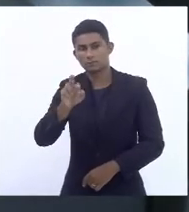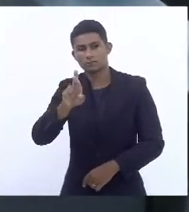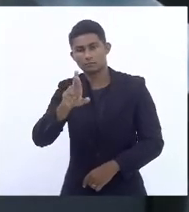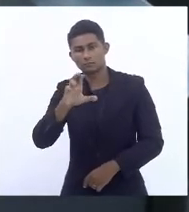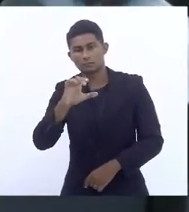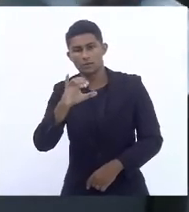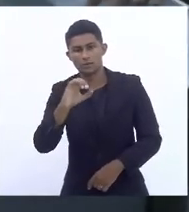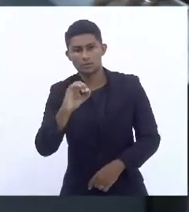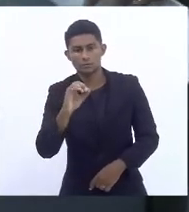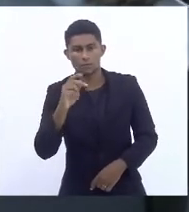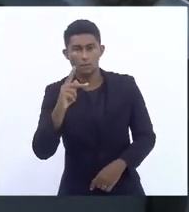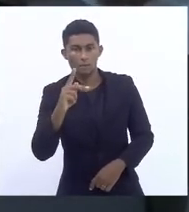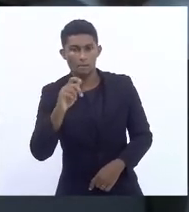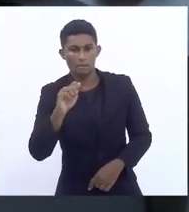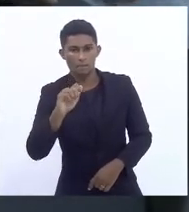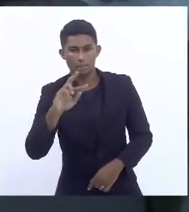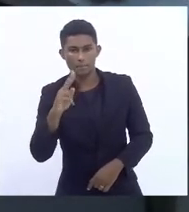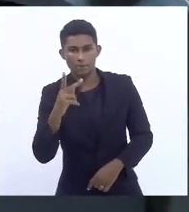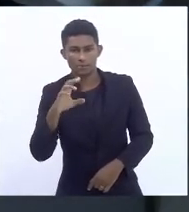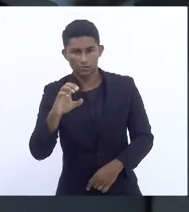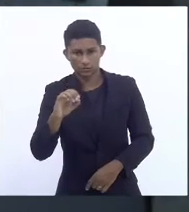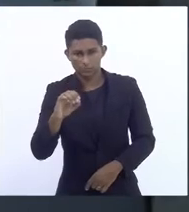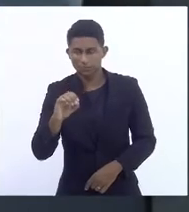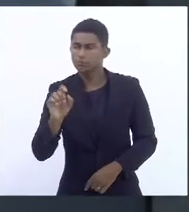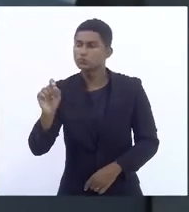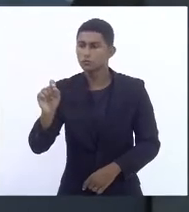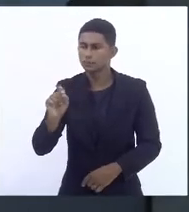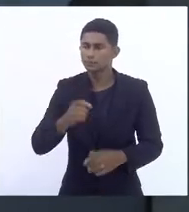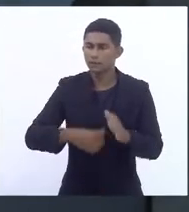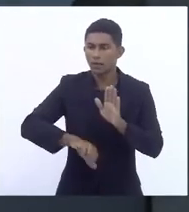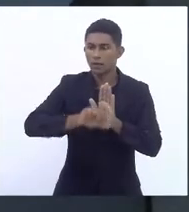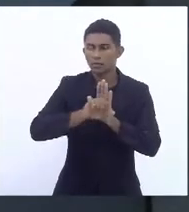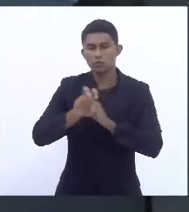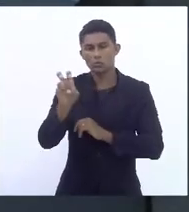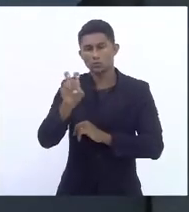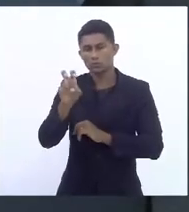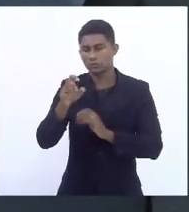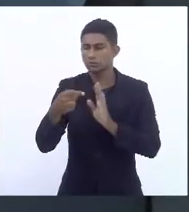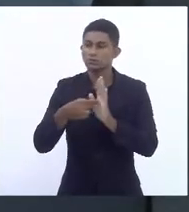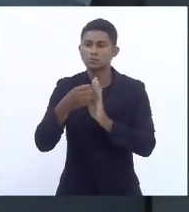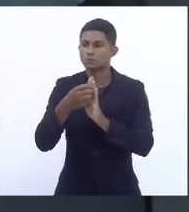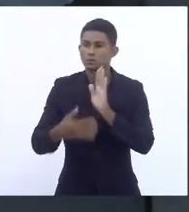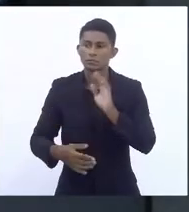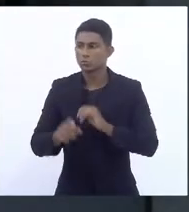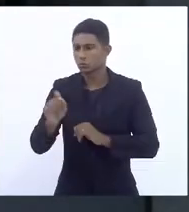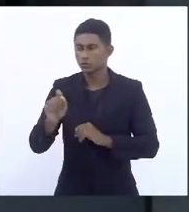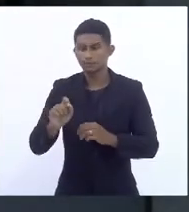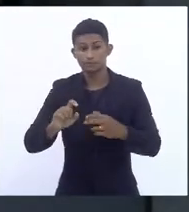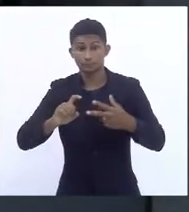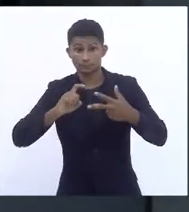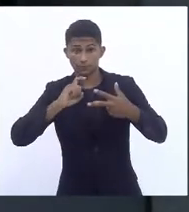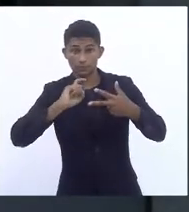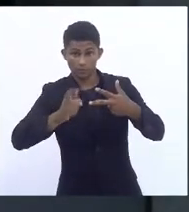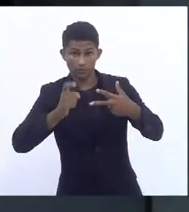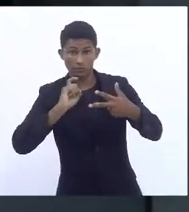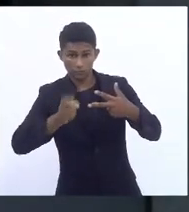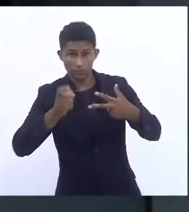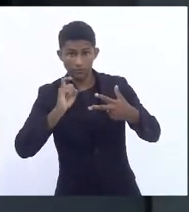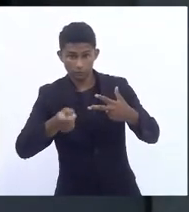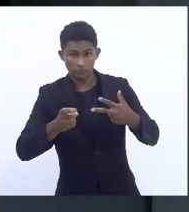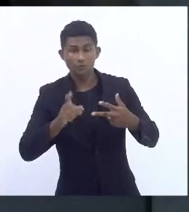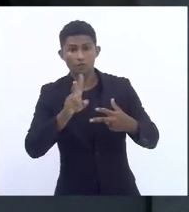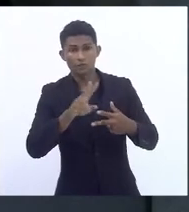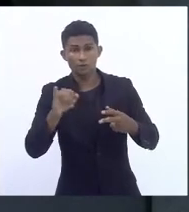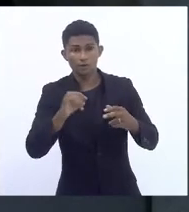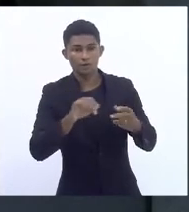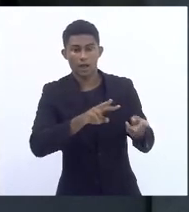Pacheco, que o artigo 5º diz o seguinte: o Poder Executivo encaminhará a Alerj